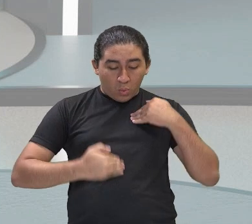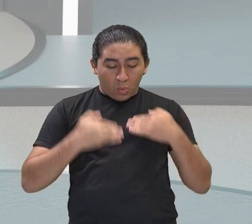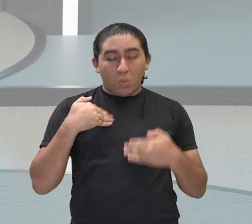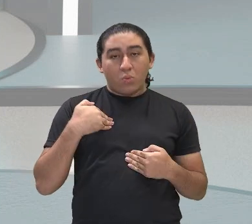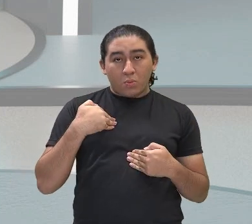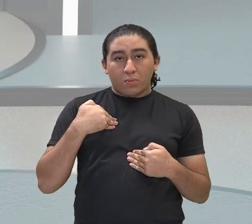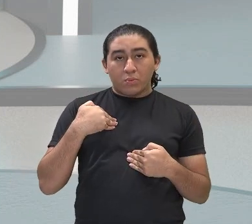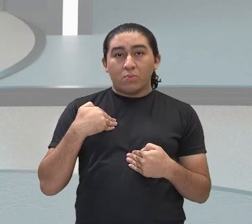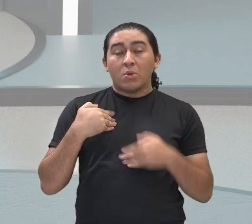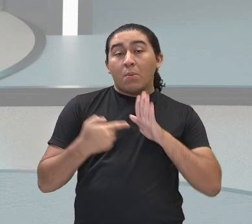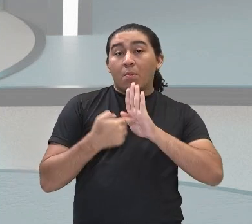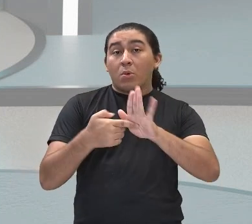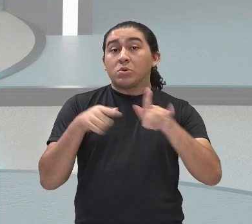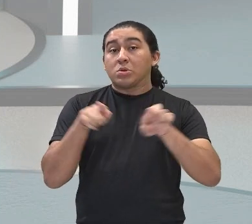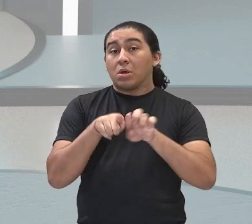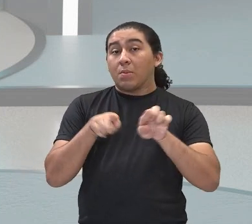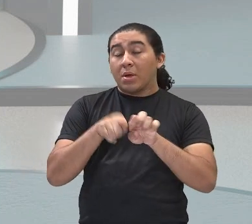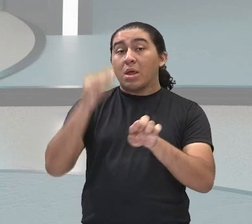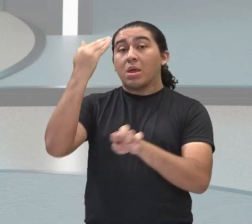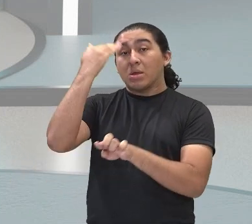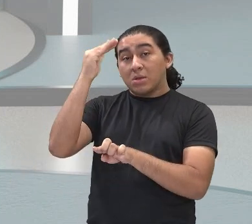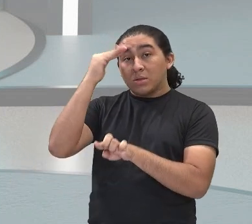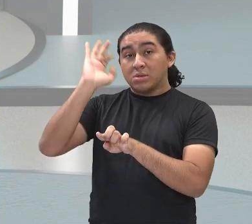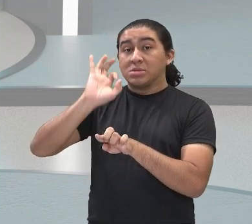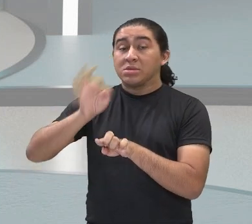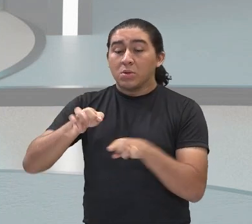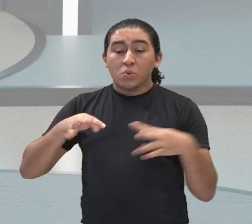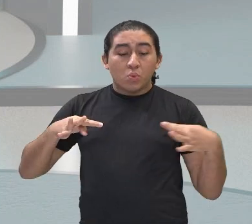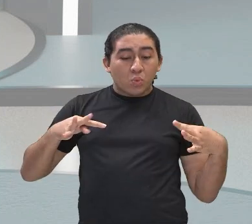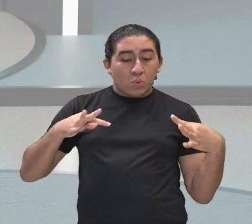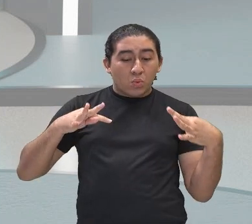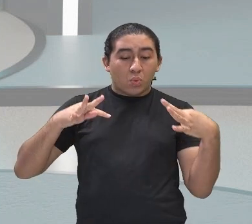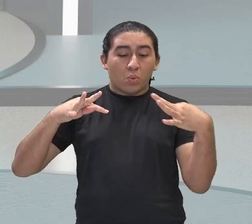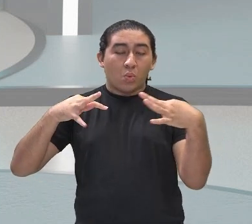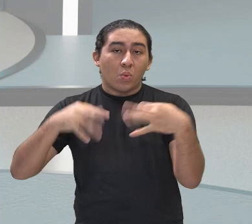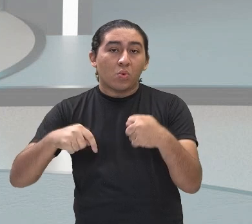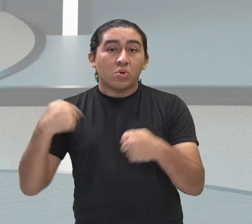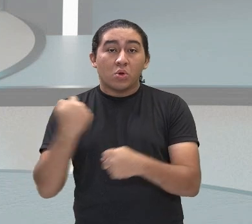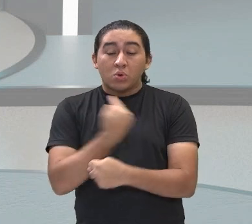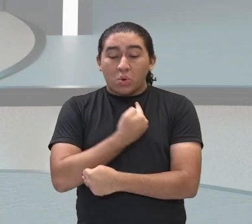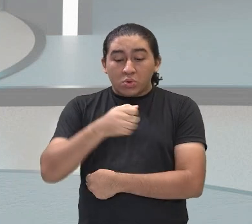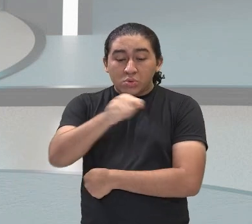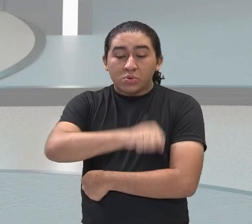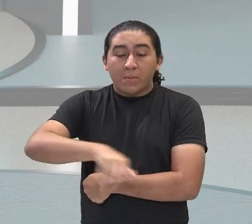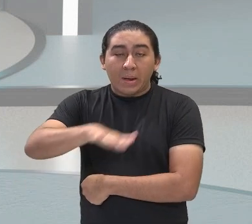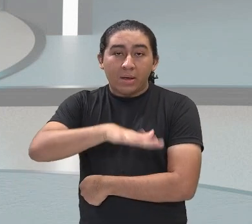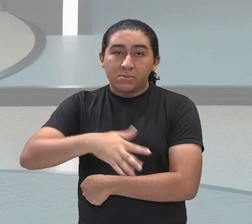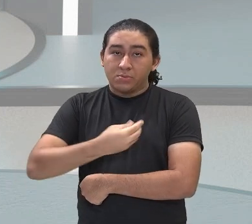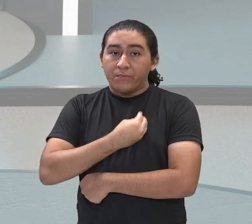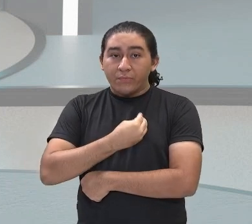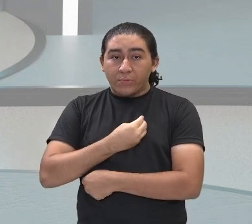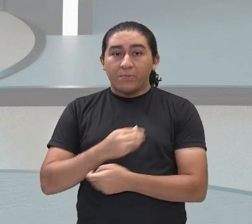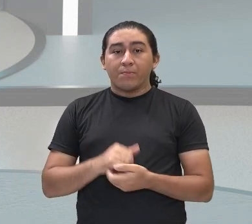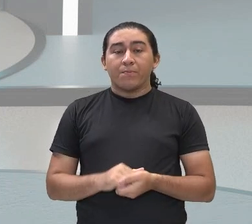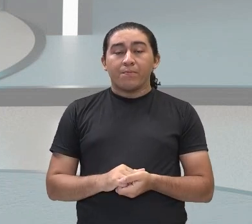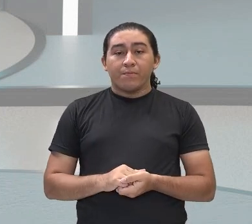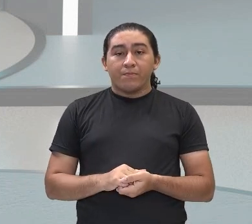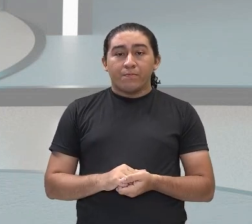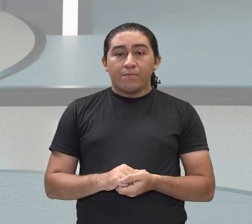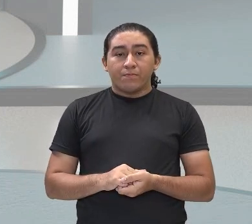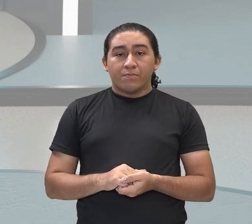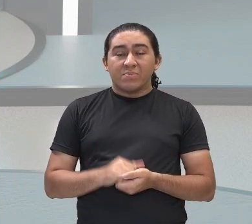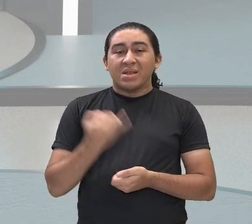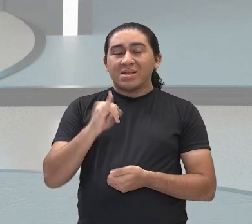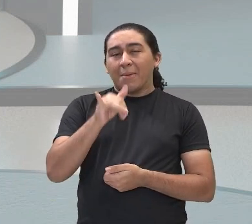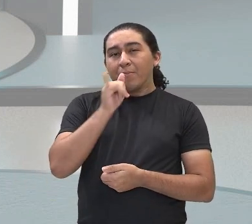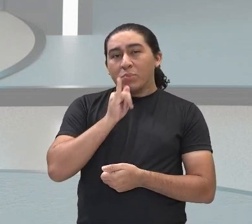nos traz também a compreensão de tudo o que está ao nosso redor. E quando esse corpo adoece, quando